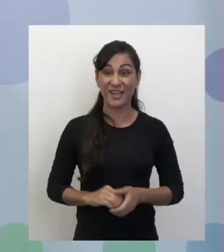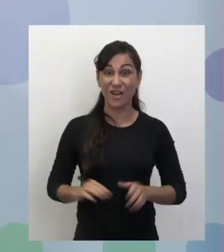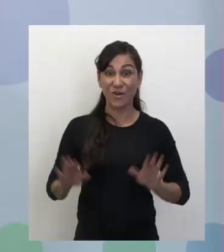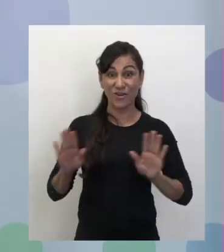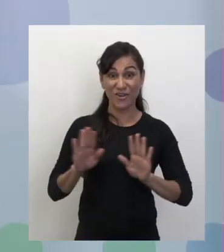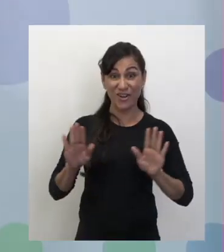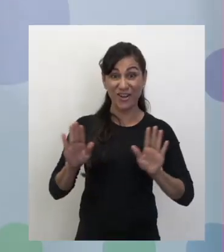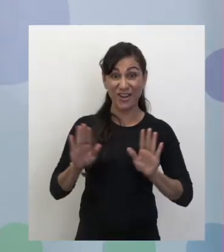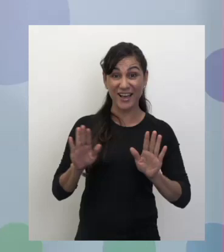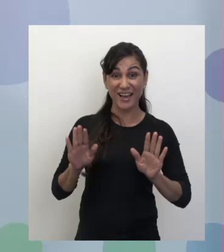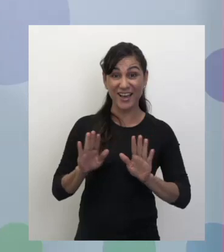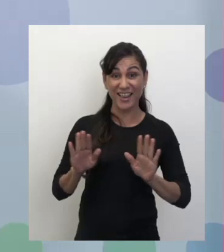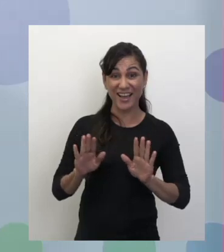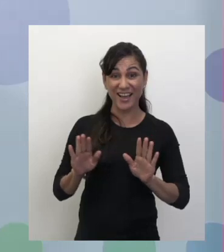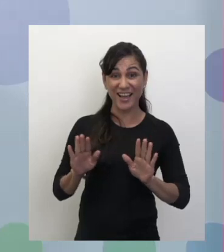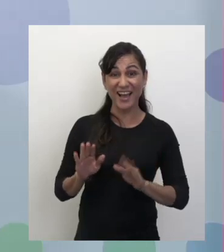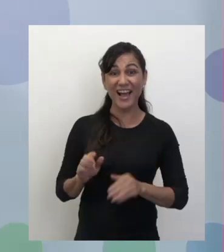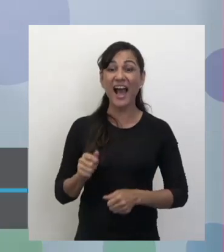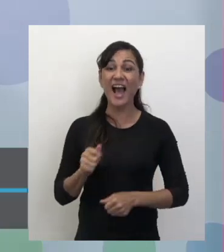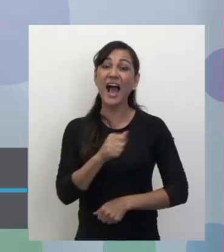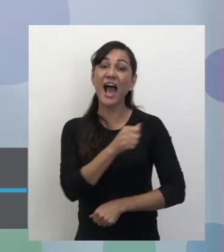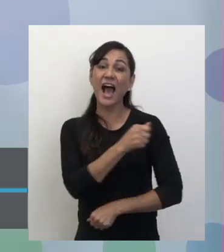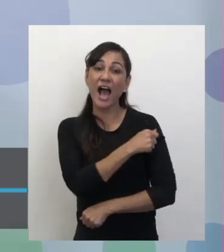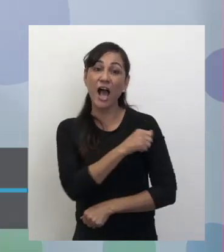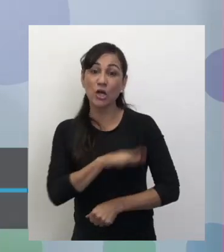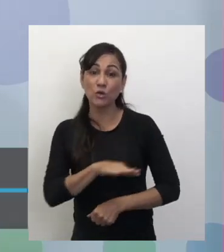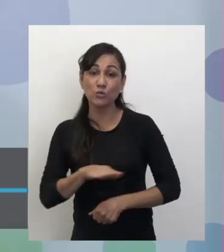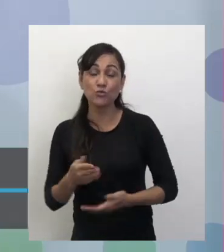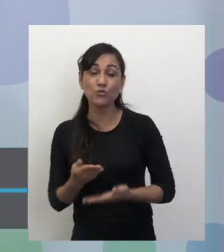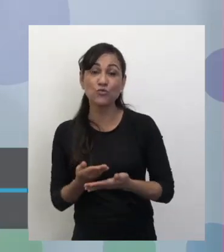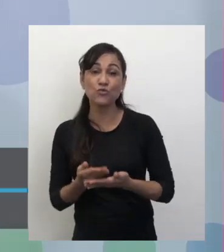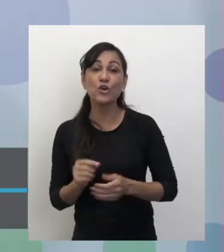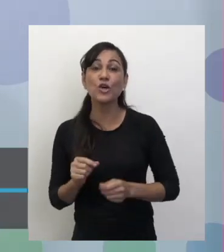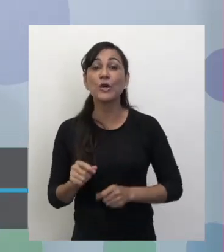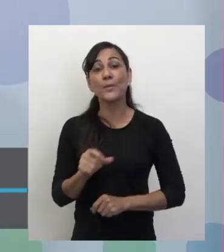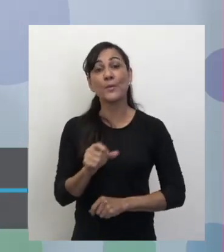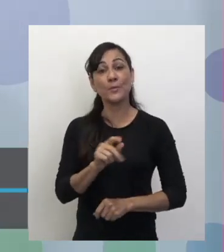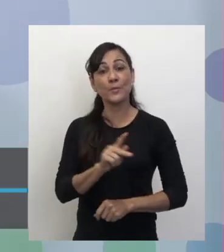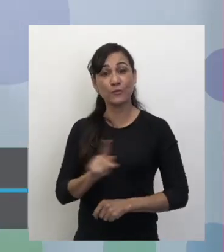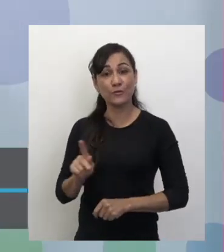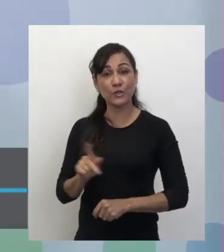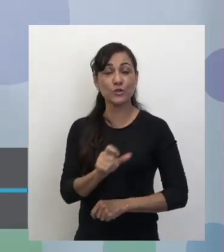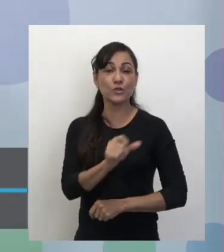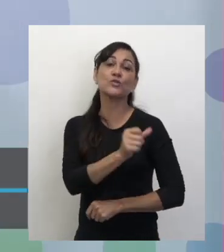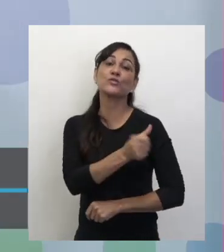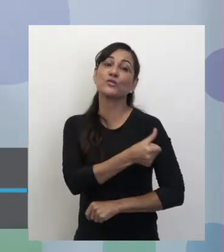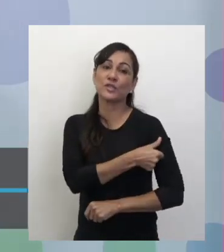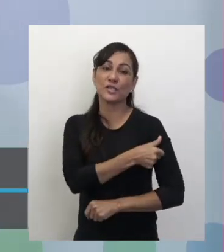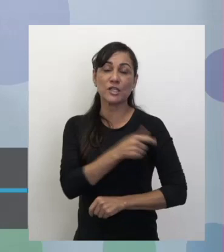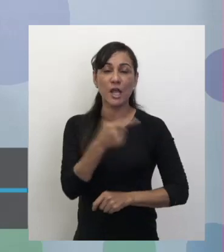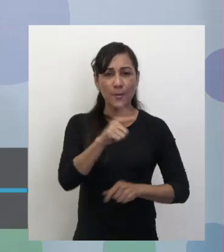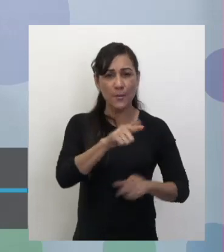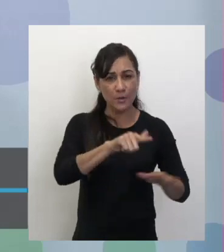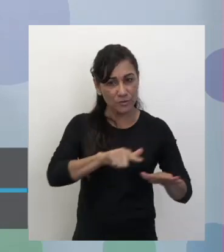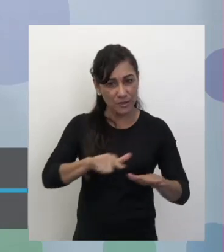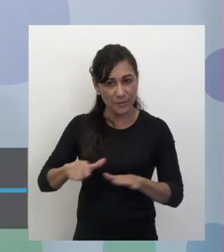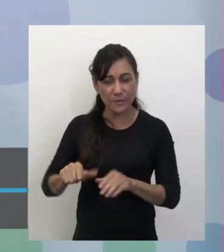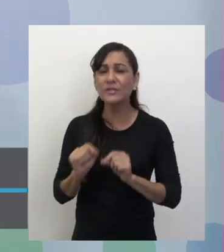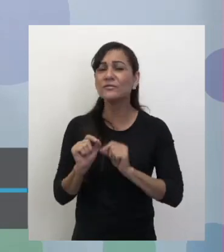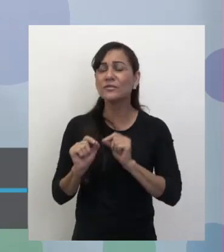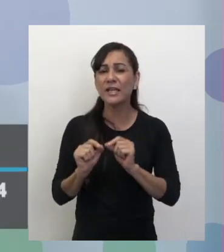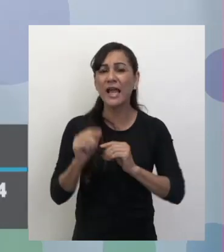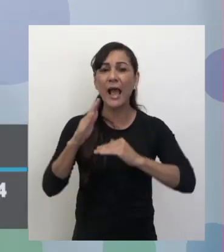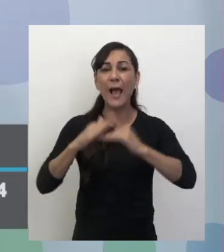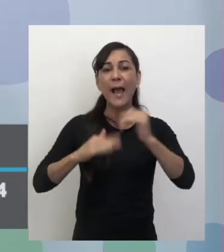students and teachers of the sixth grade. Alô, alunos e professores do sexto ano, na próxima semana a gente vai trabalhar